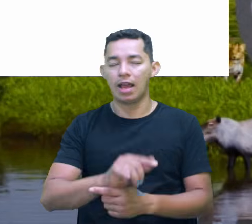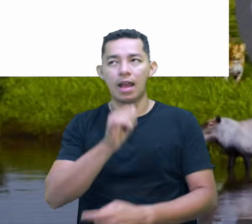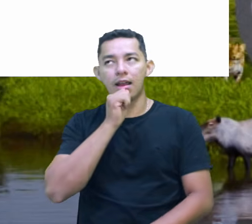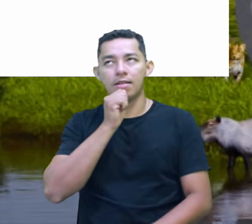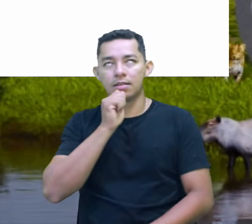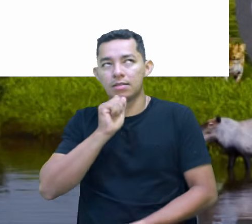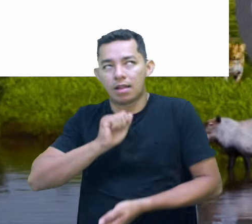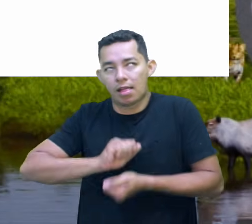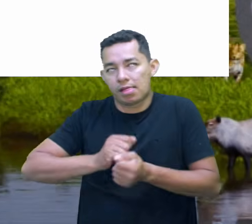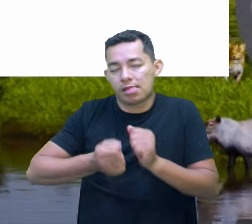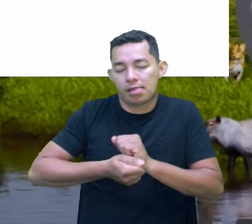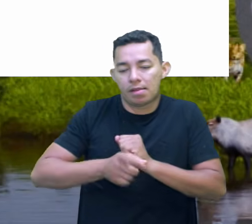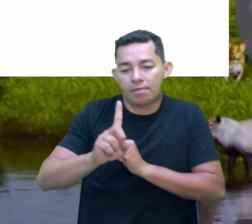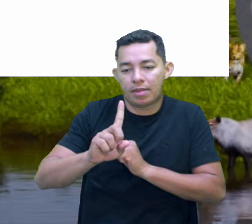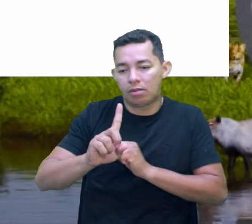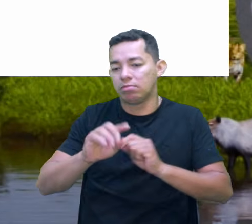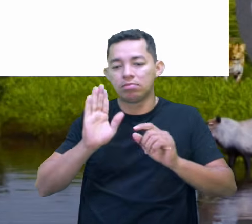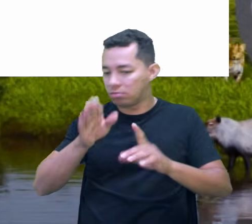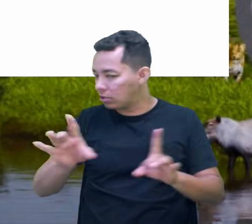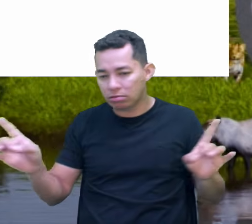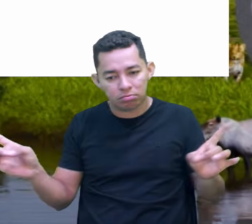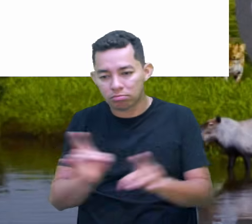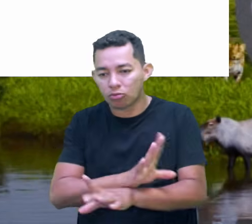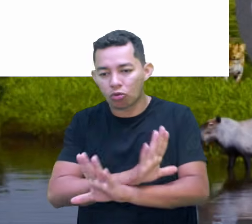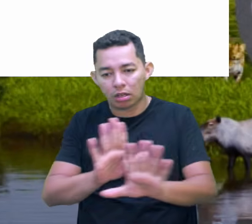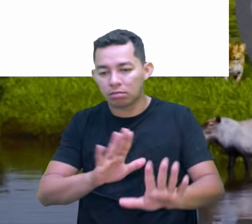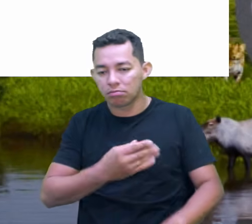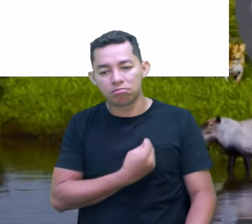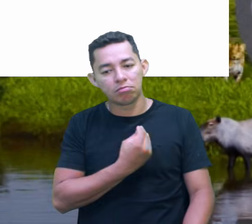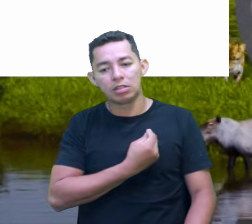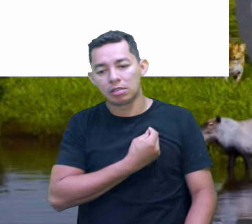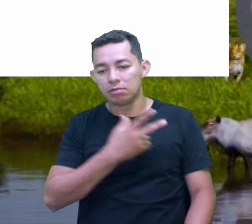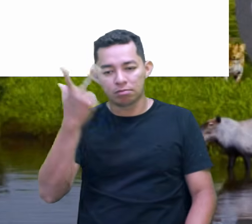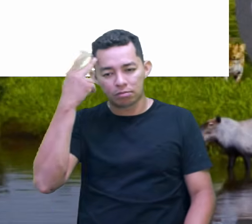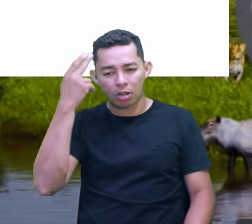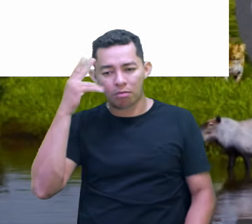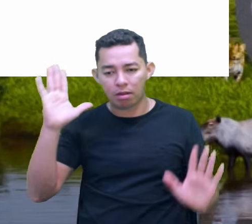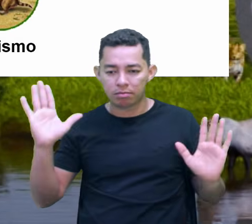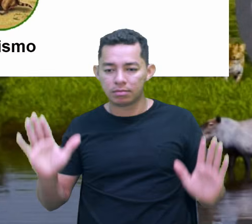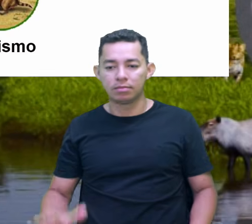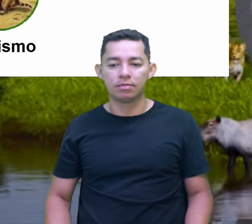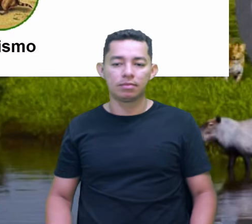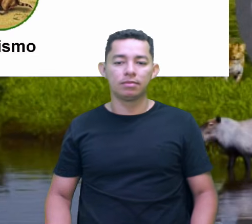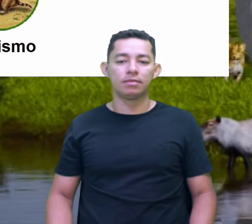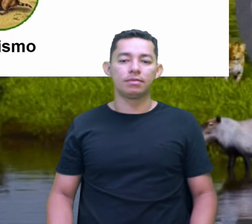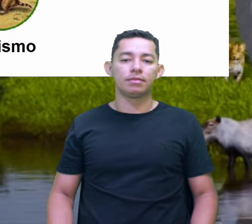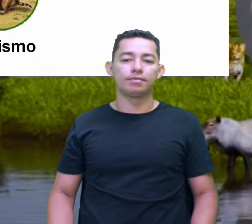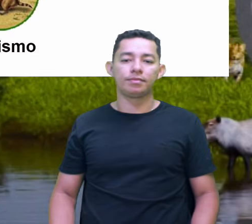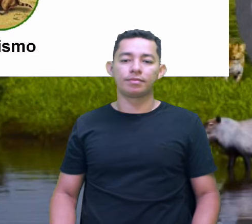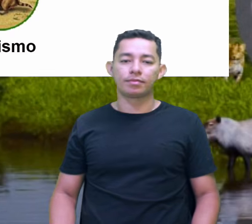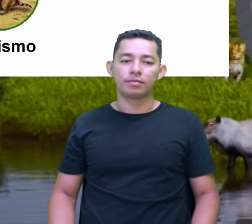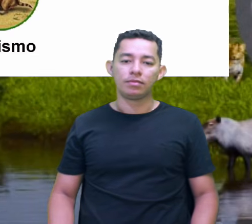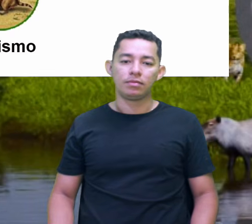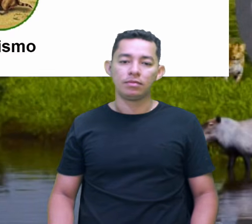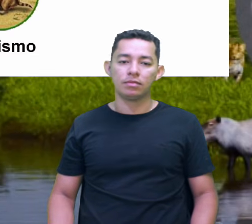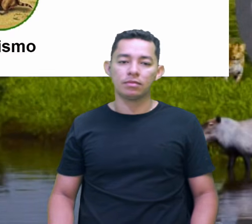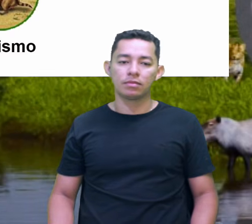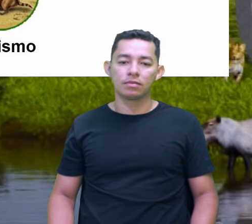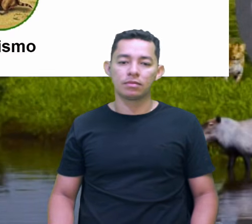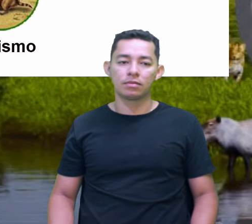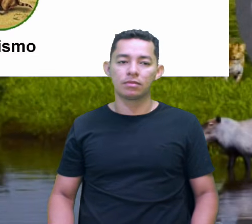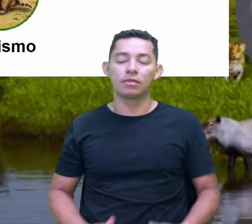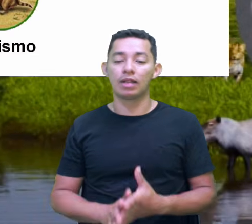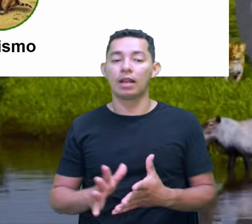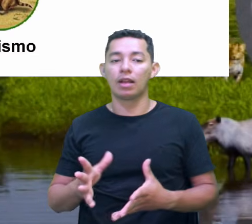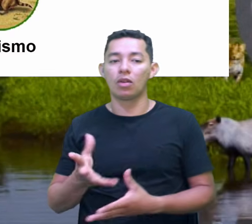Ela vai ser uma espécie que vai, de fato, viver ali. Esses vários organismos